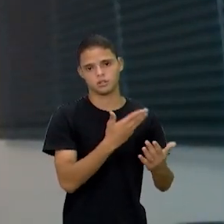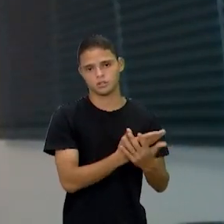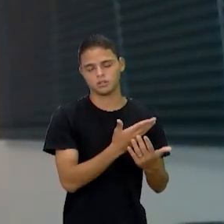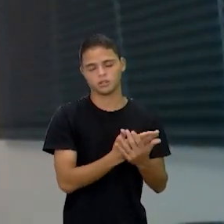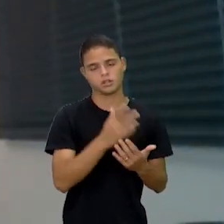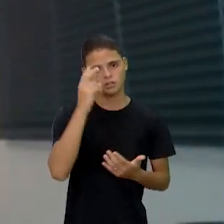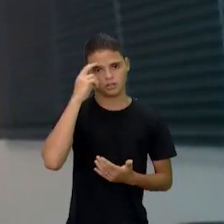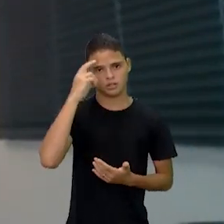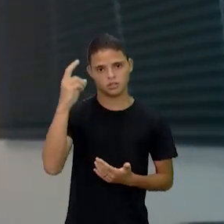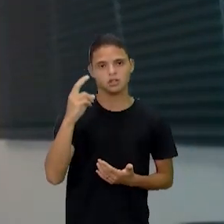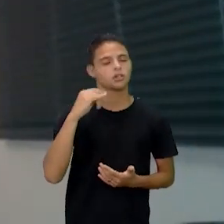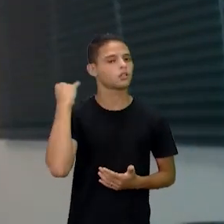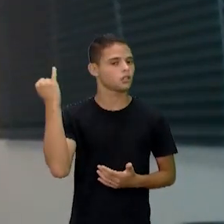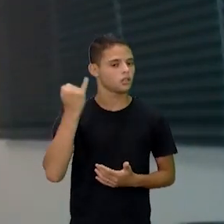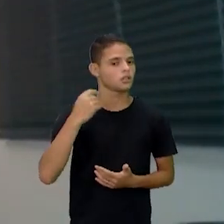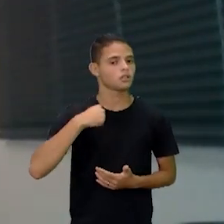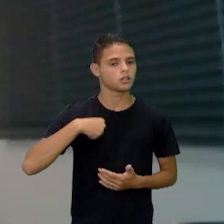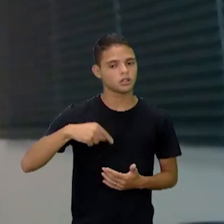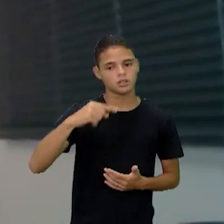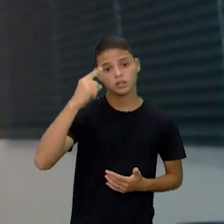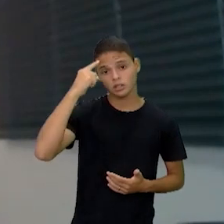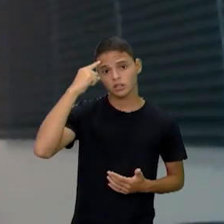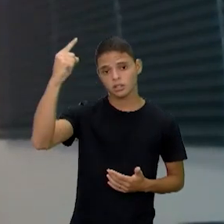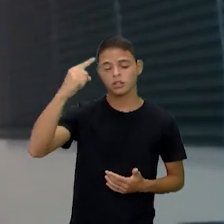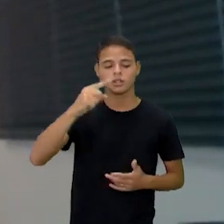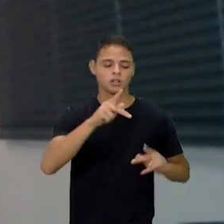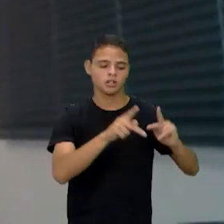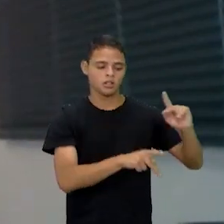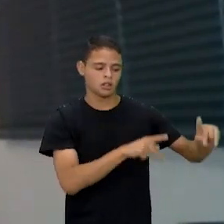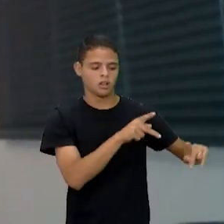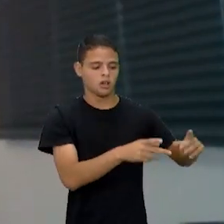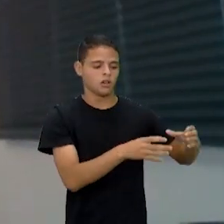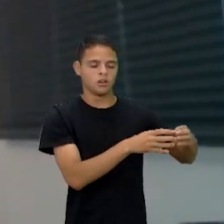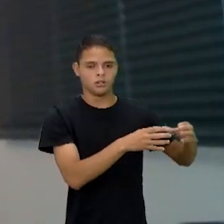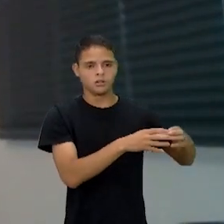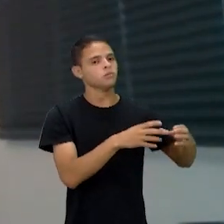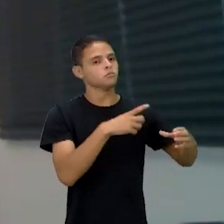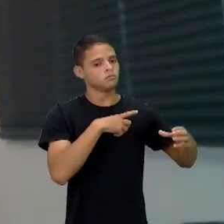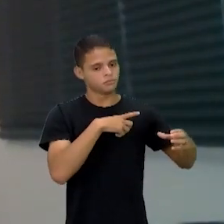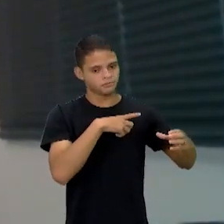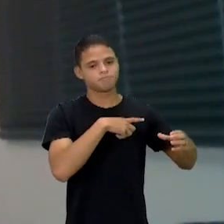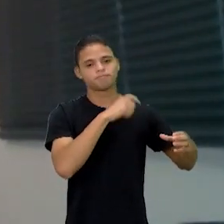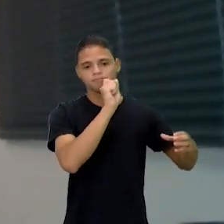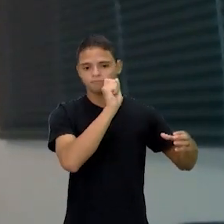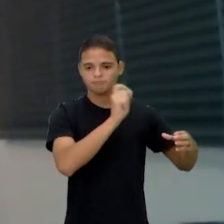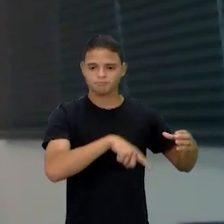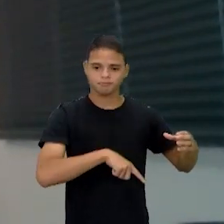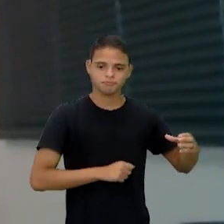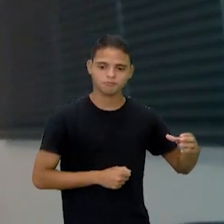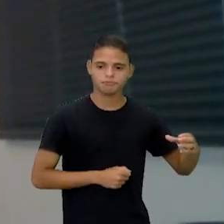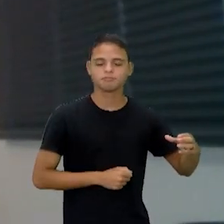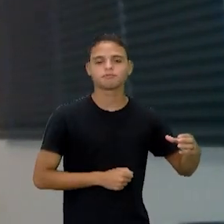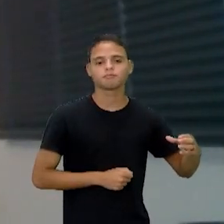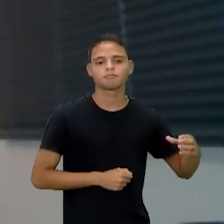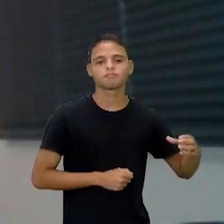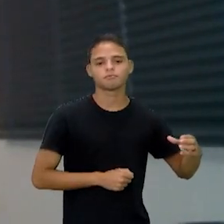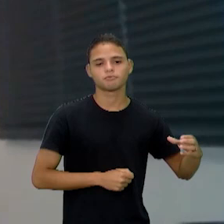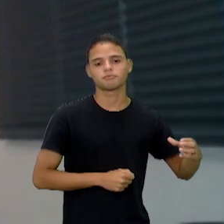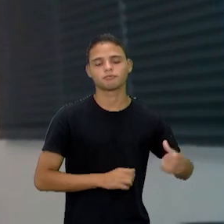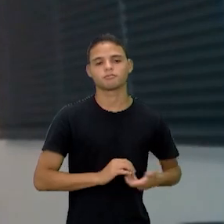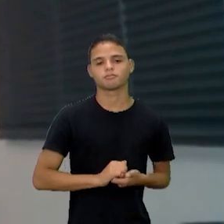né? Para a gente poder reconhecer de fato esse público que existe, que está aí, mas está invisibilizado nos nossos